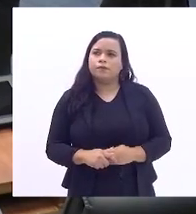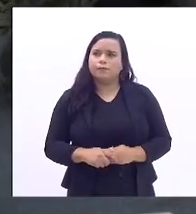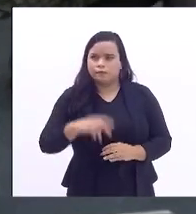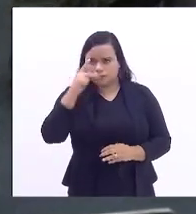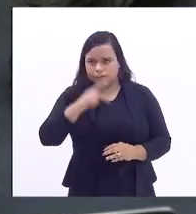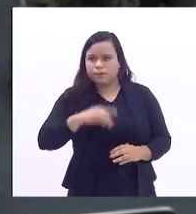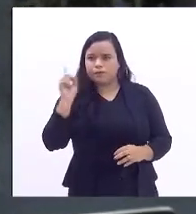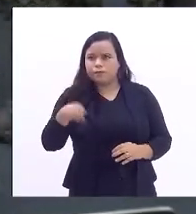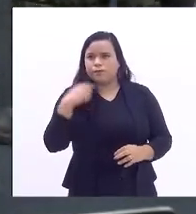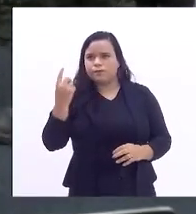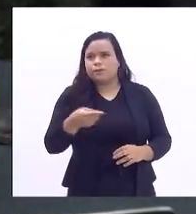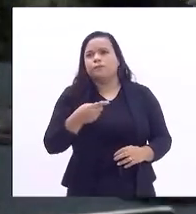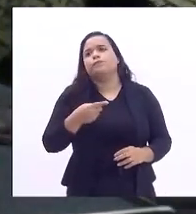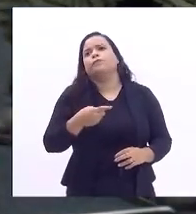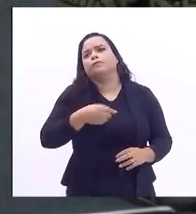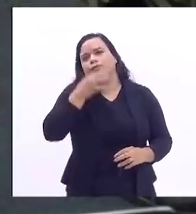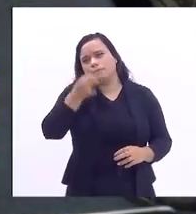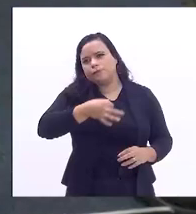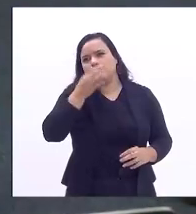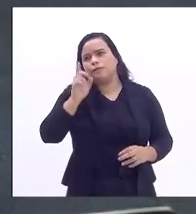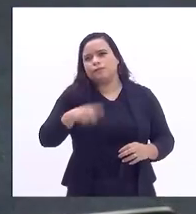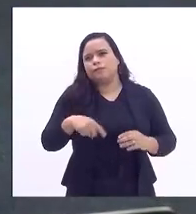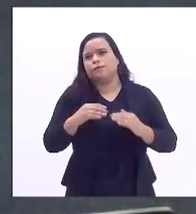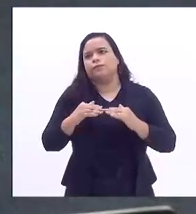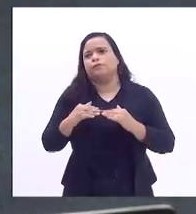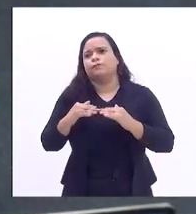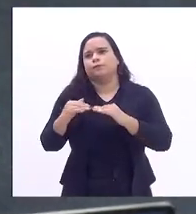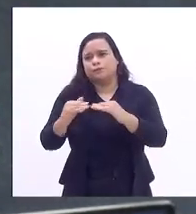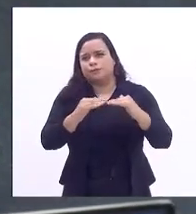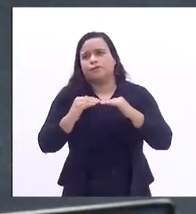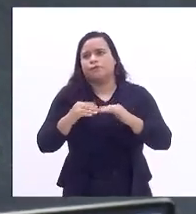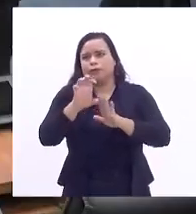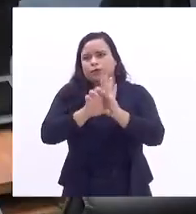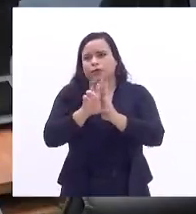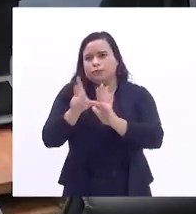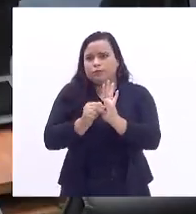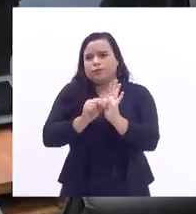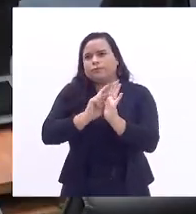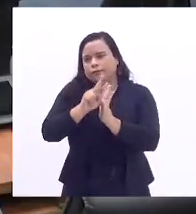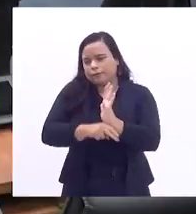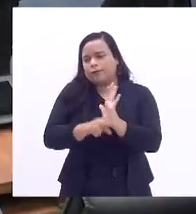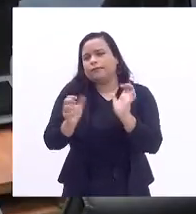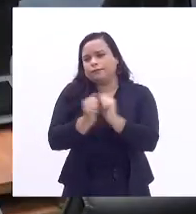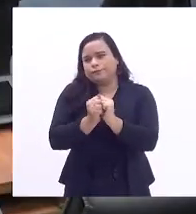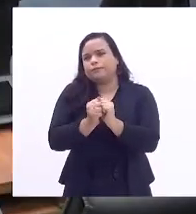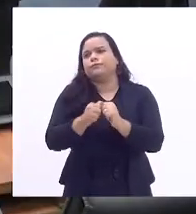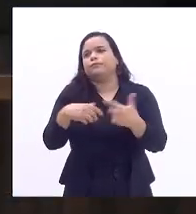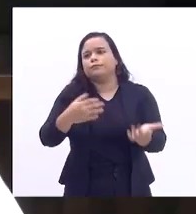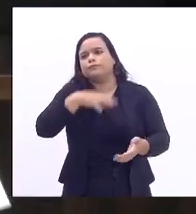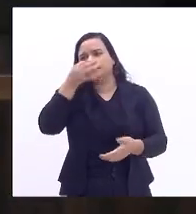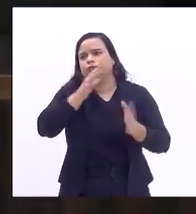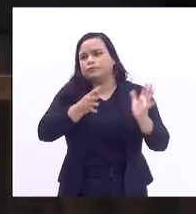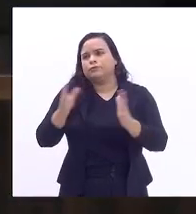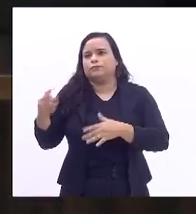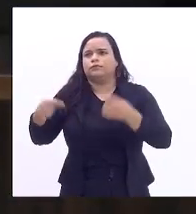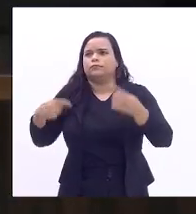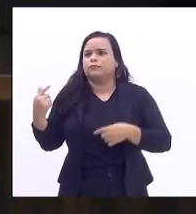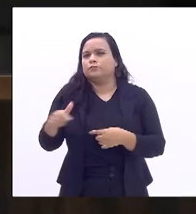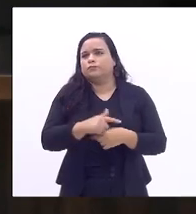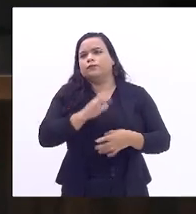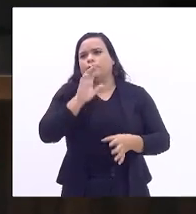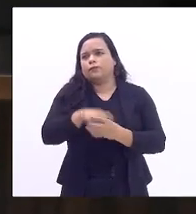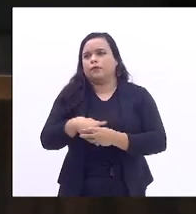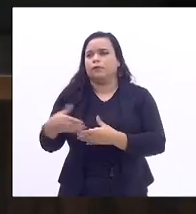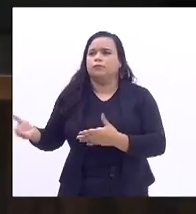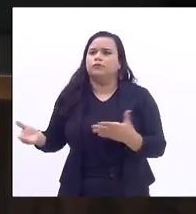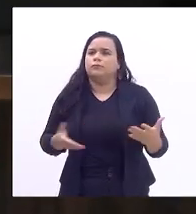quem será favorável com emendas no plural como pareceres emitidos discussão 90 de querer discutir encerrada a discussão e votação